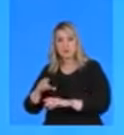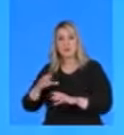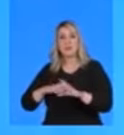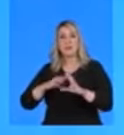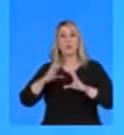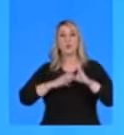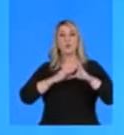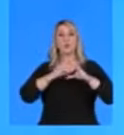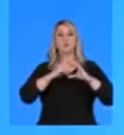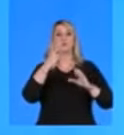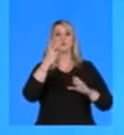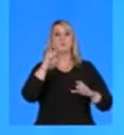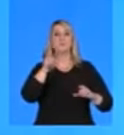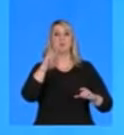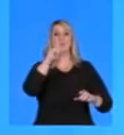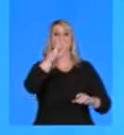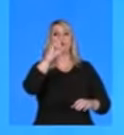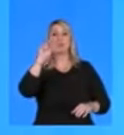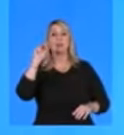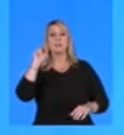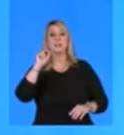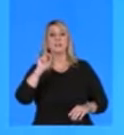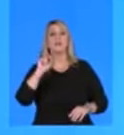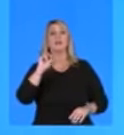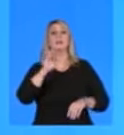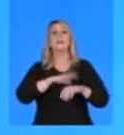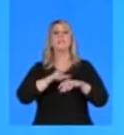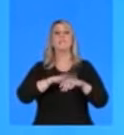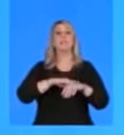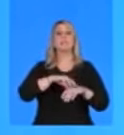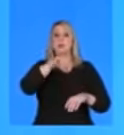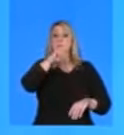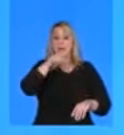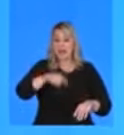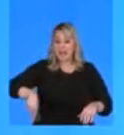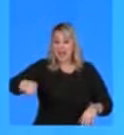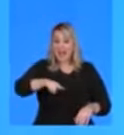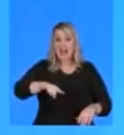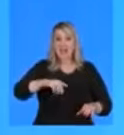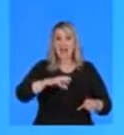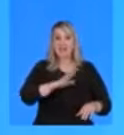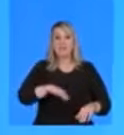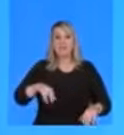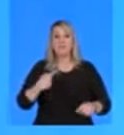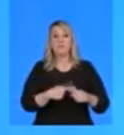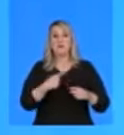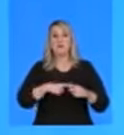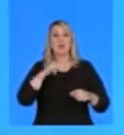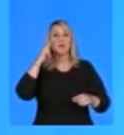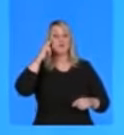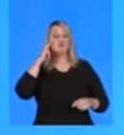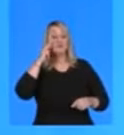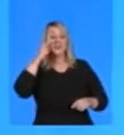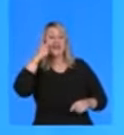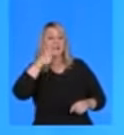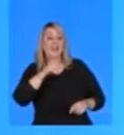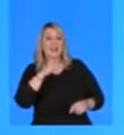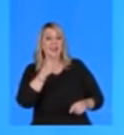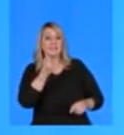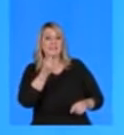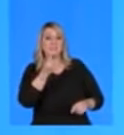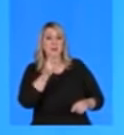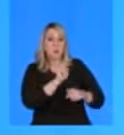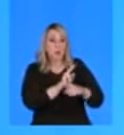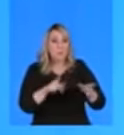para 2500 Quem fez o concurso a mãe dessas crianças porque sonhavam de ganhar dinheiro cuidando do seus